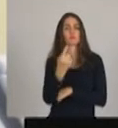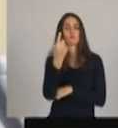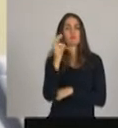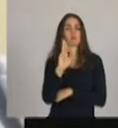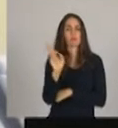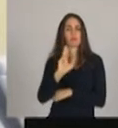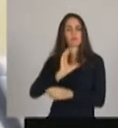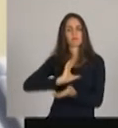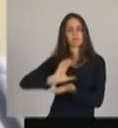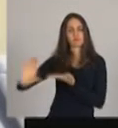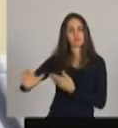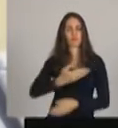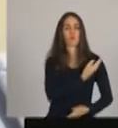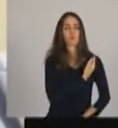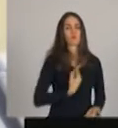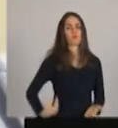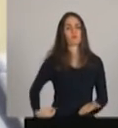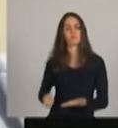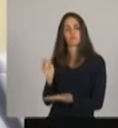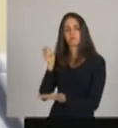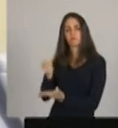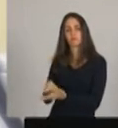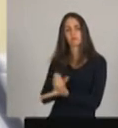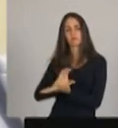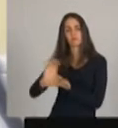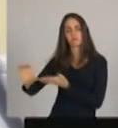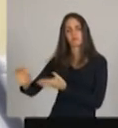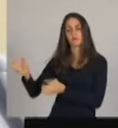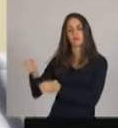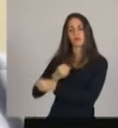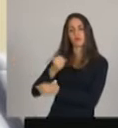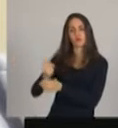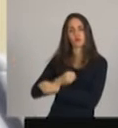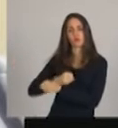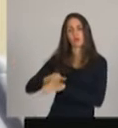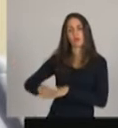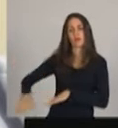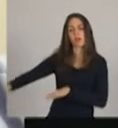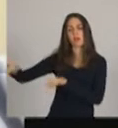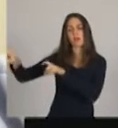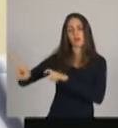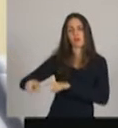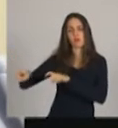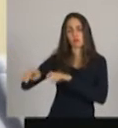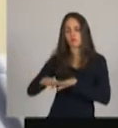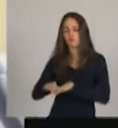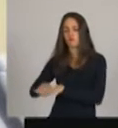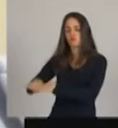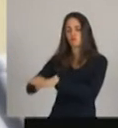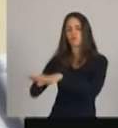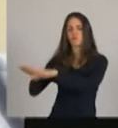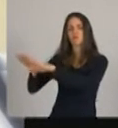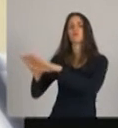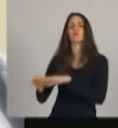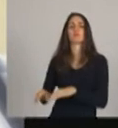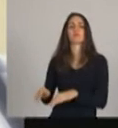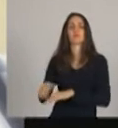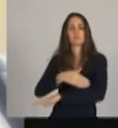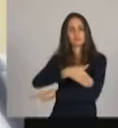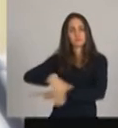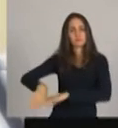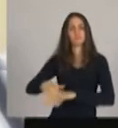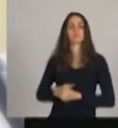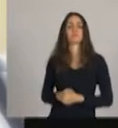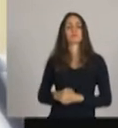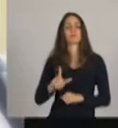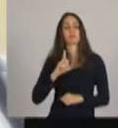investimento do governo do estado para que aquele calçamento rural viesse a acontecer na cidade da Serra. E é uma